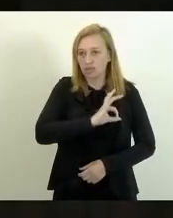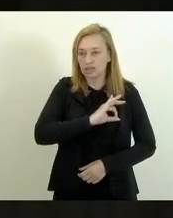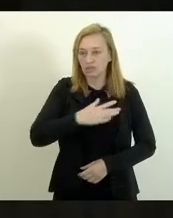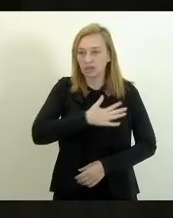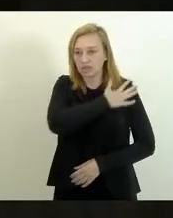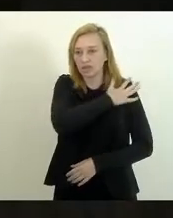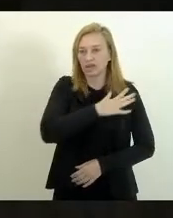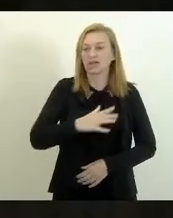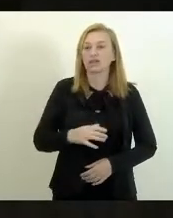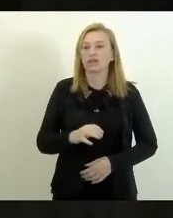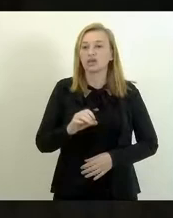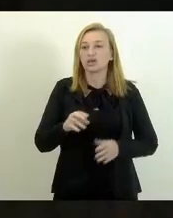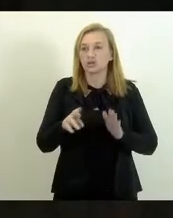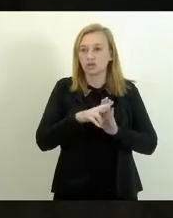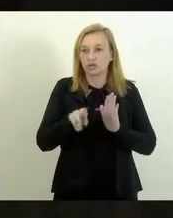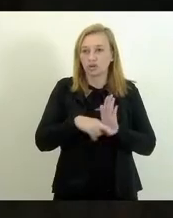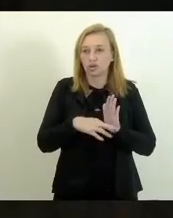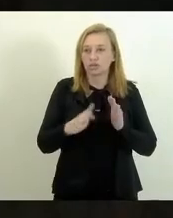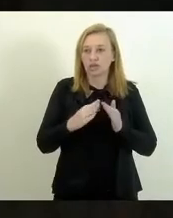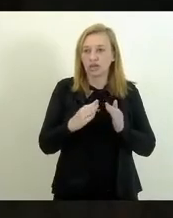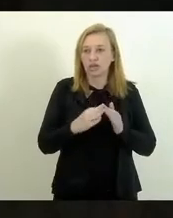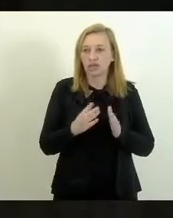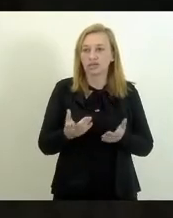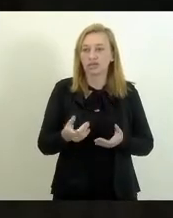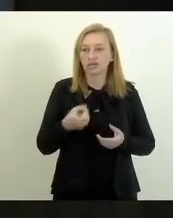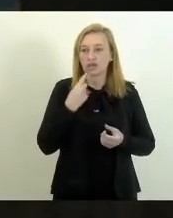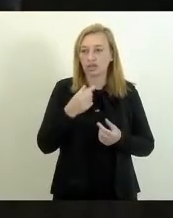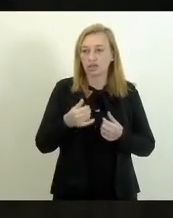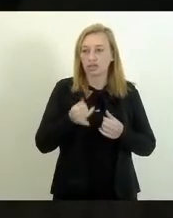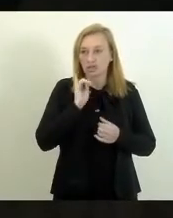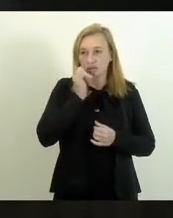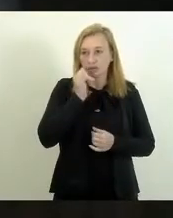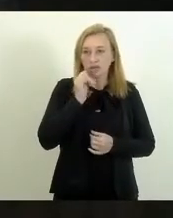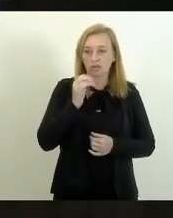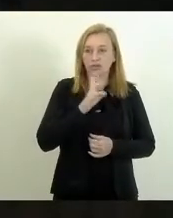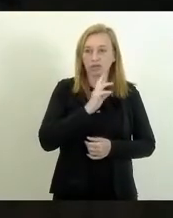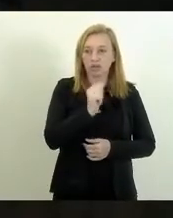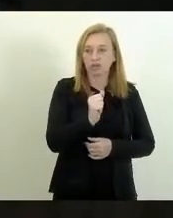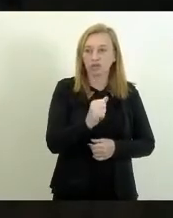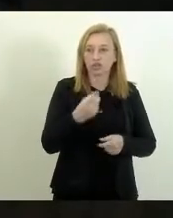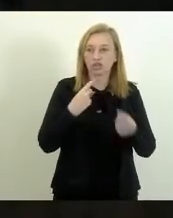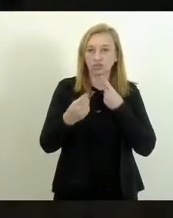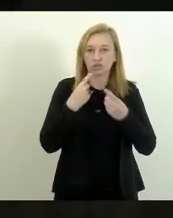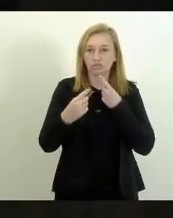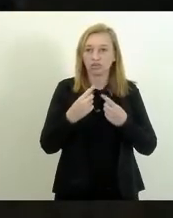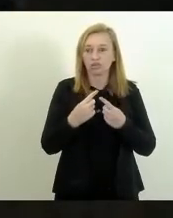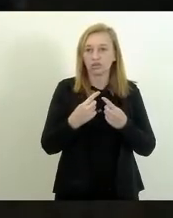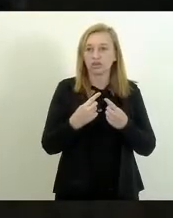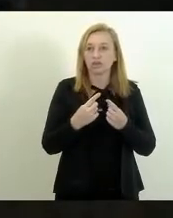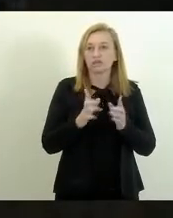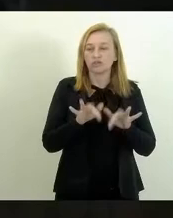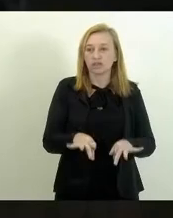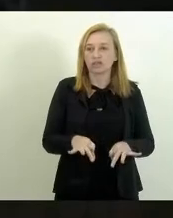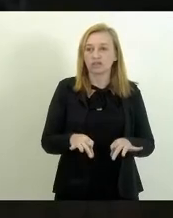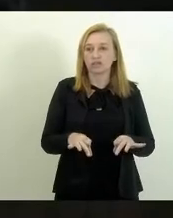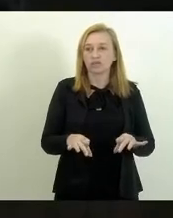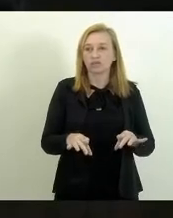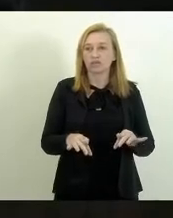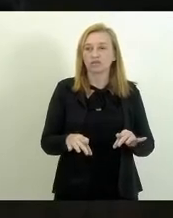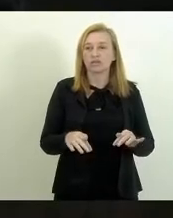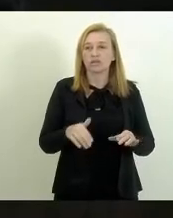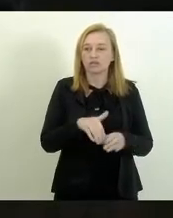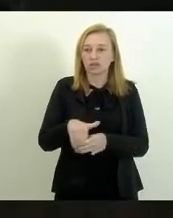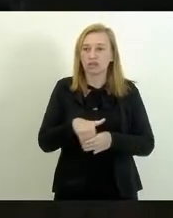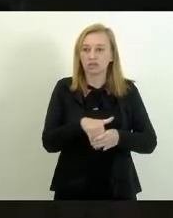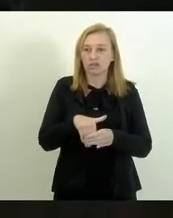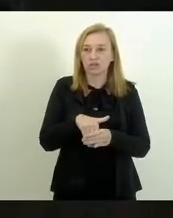Parecer da Comissão de Normas Internas e Proporções Externas, favorável, relator deputado Rodrigo Amorim. Em discussão, não havendo quem queira discutir, encerra a discussão, em votação, os